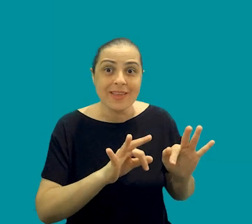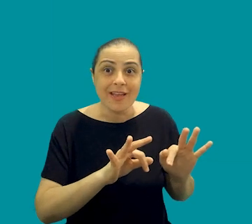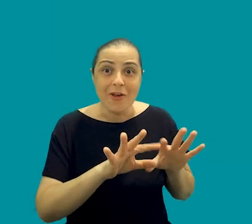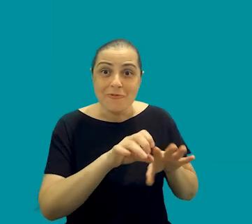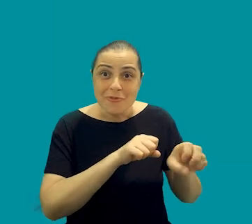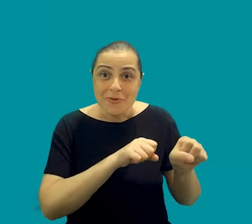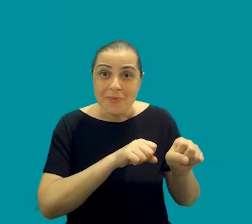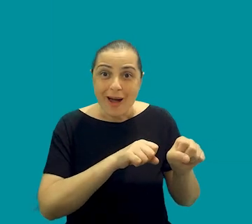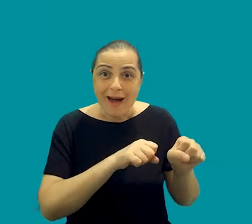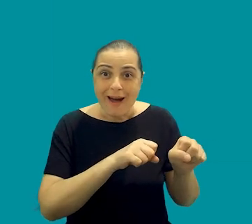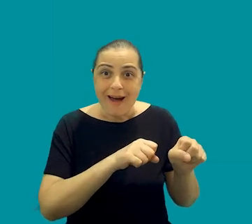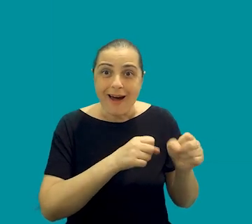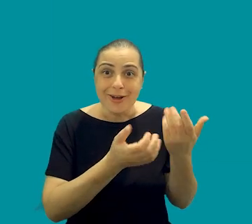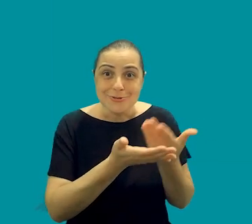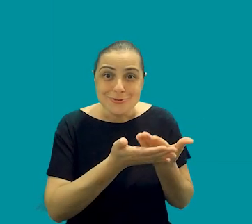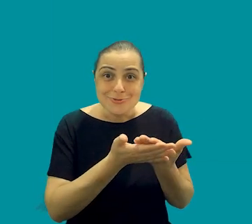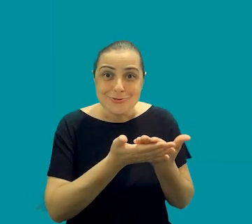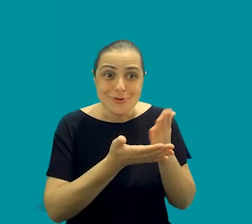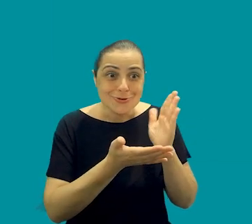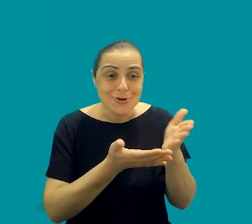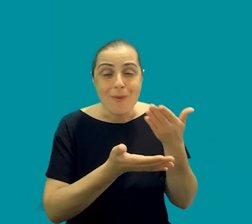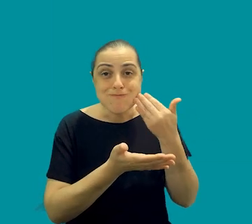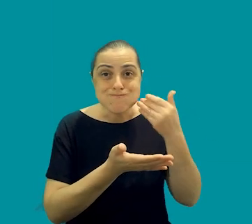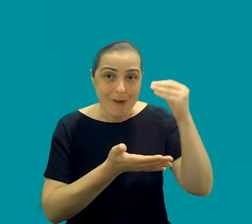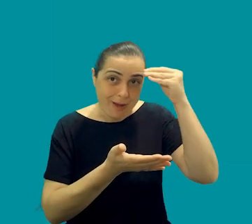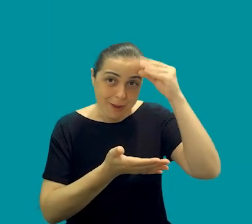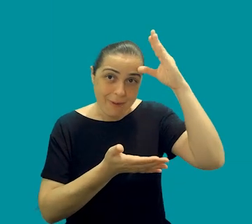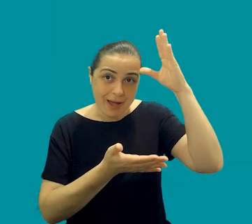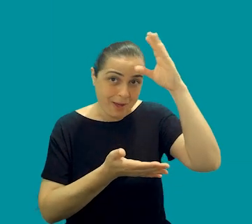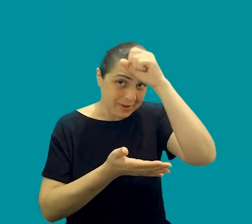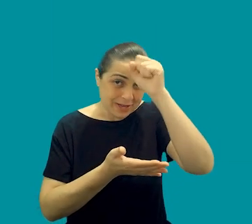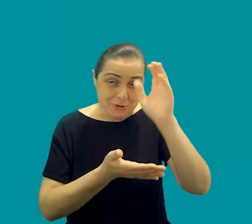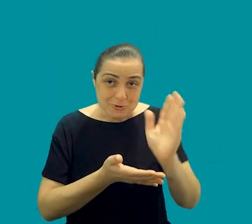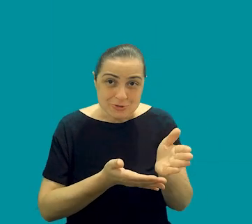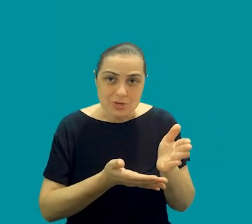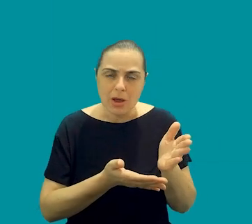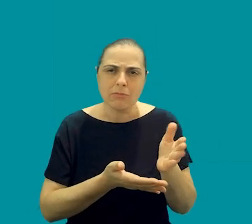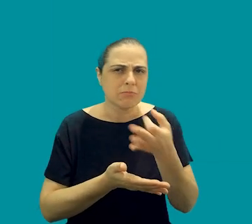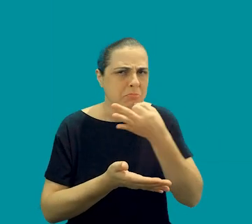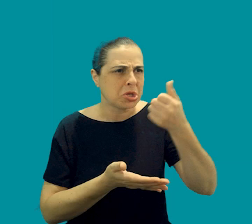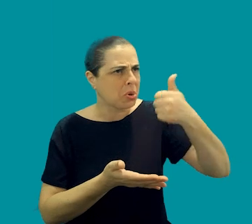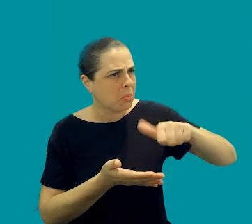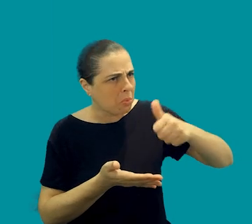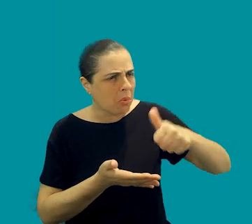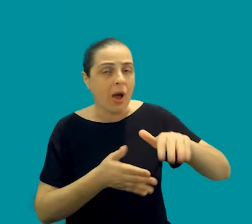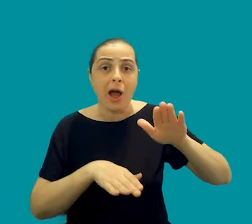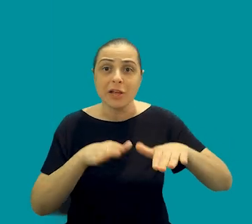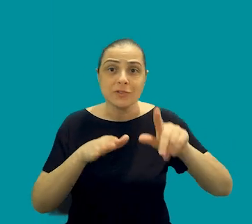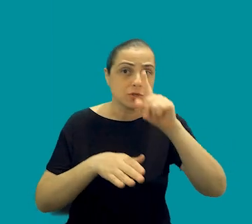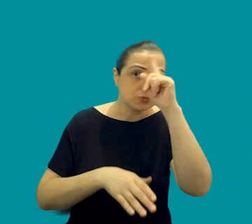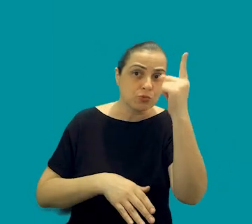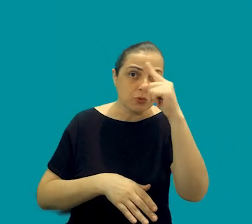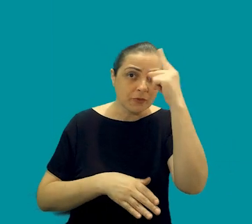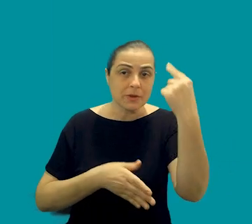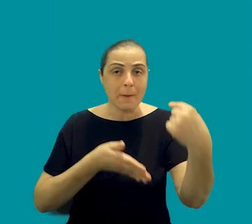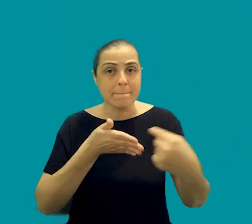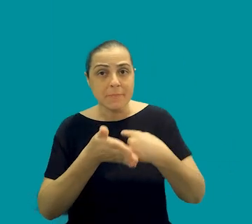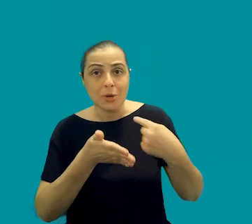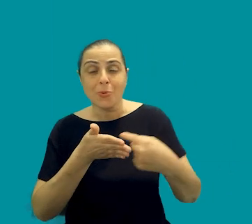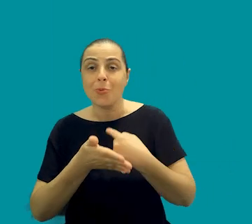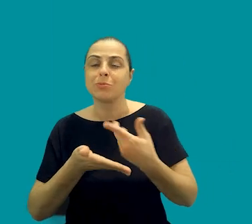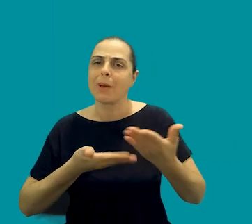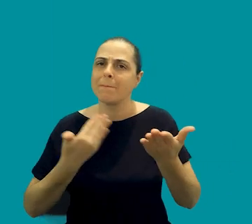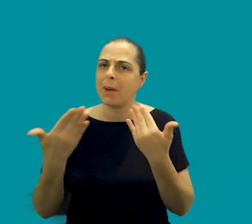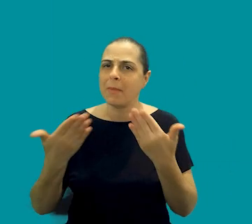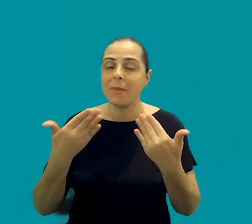eles apropriados, a gente vê eles, como a Deia falou, com um senso crítico, trazendo perguntas e dúvidas. Então,